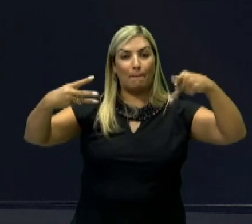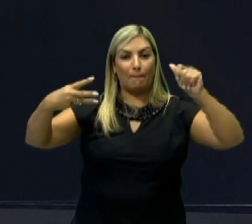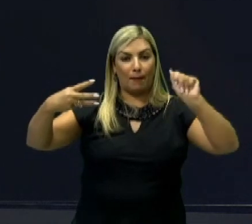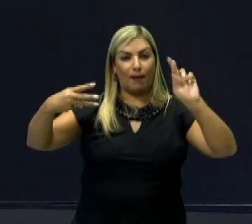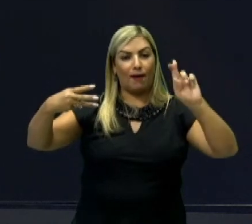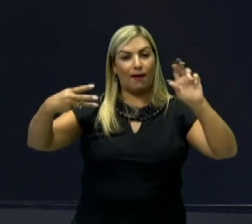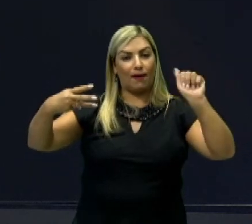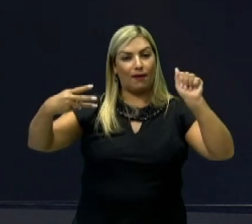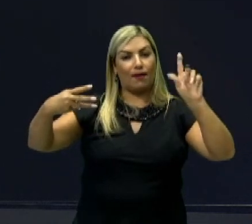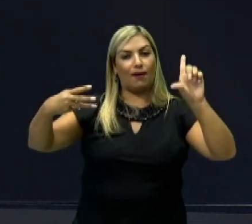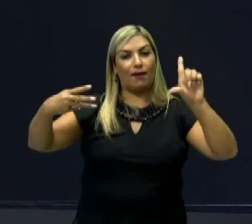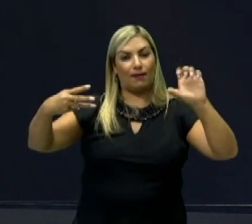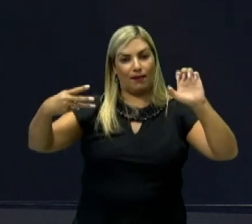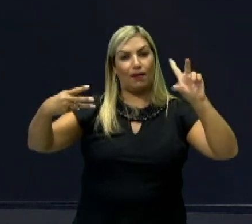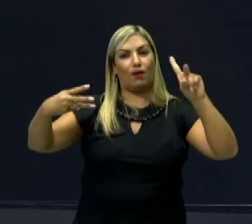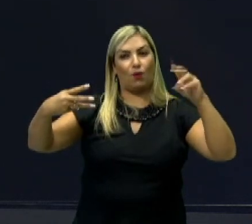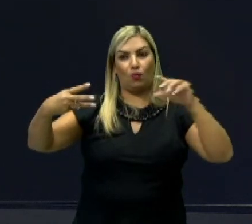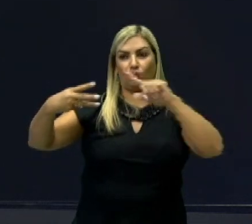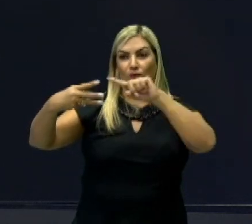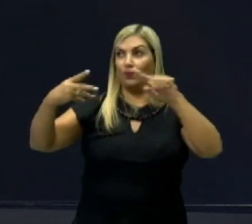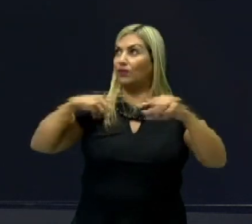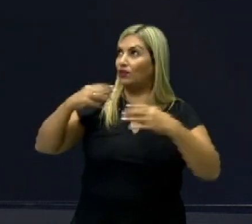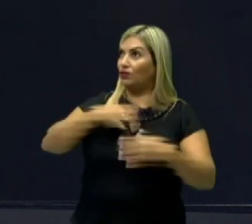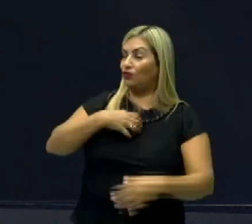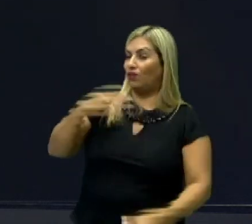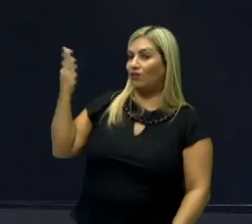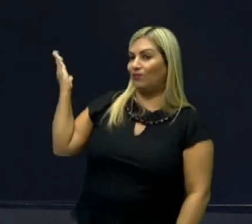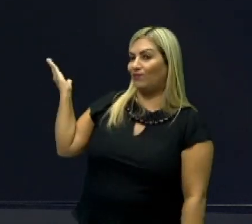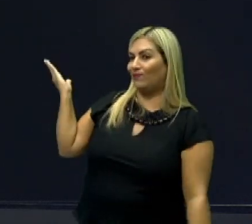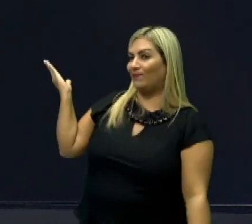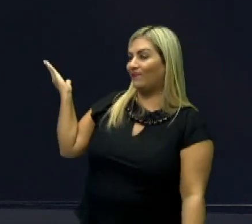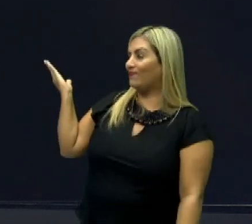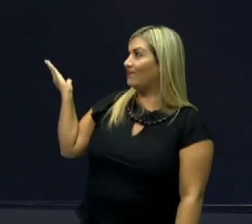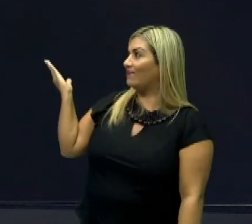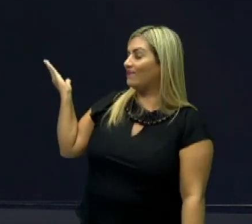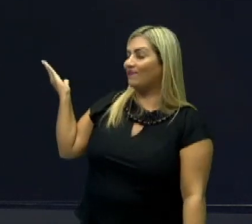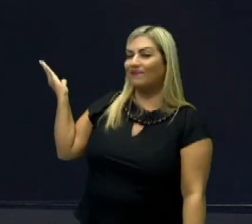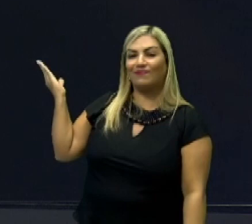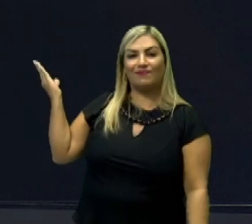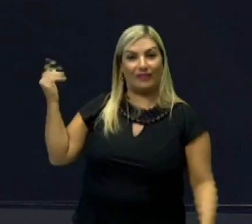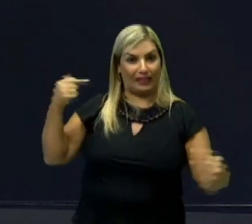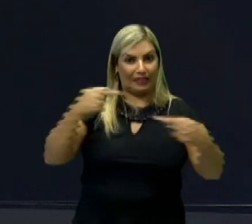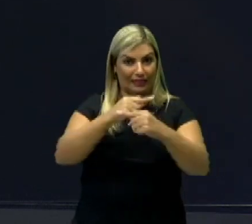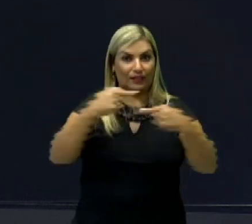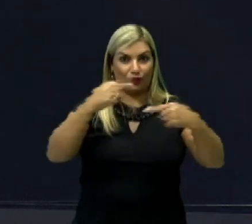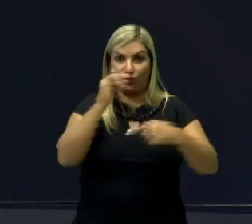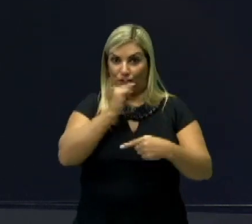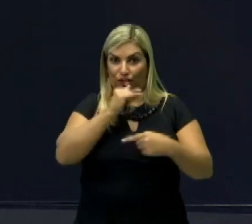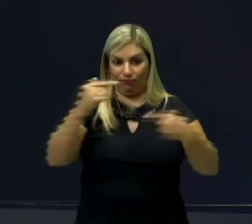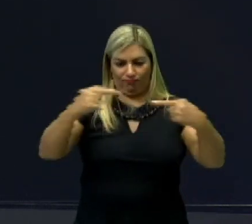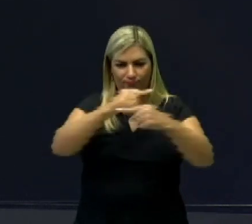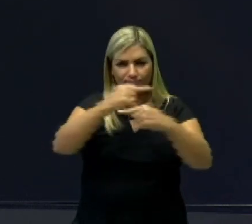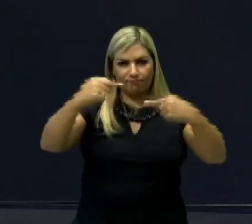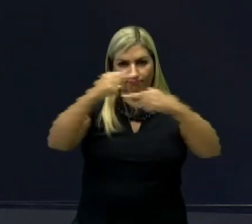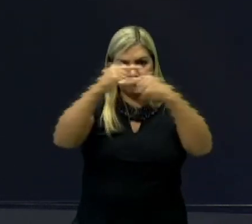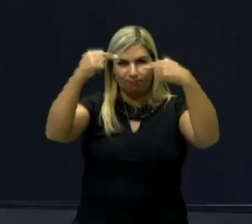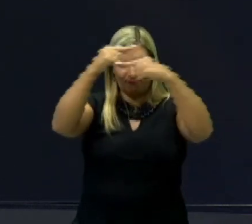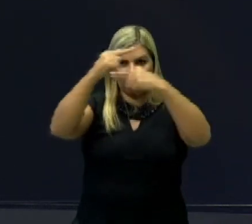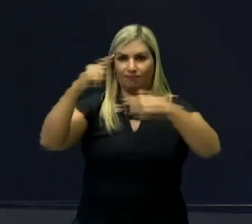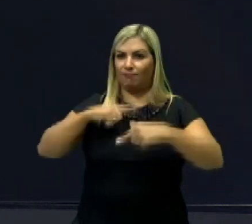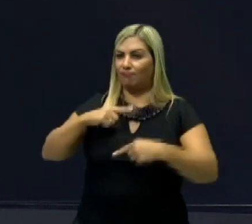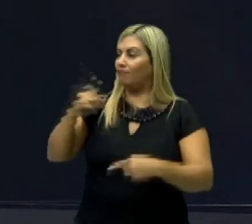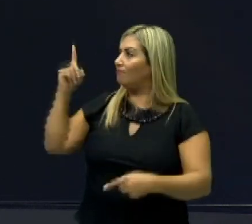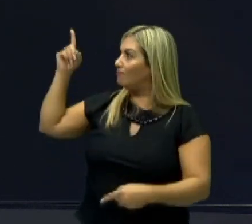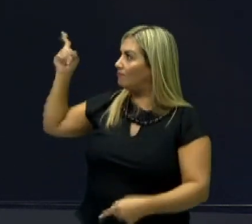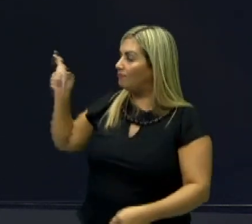olha aqui, eu tenho esse esquema, ó. A minha corrente elétrica está vindo aqui, ó. Ela passa por esse ponto aqui